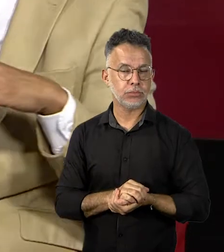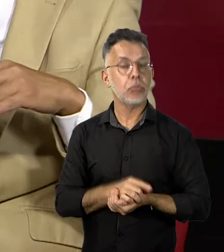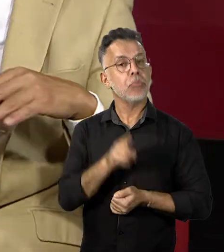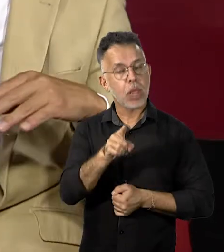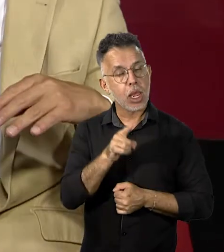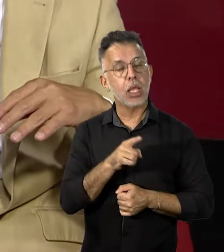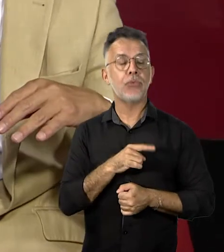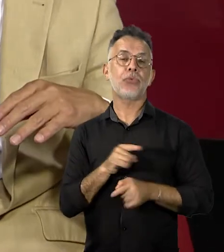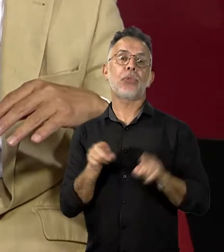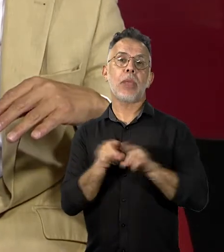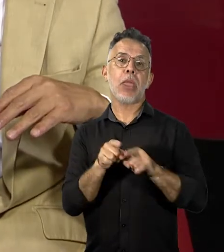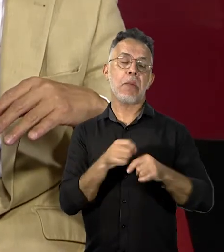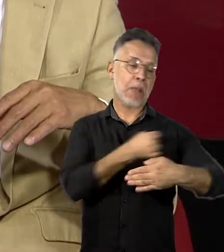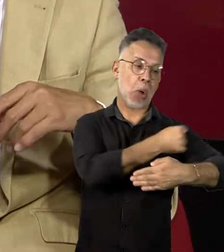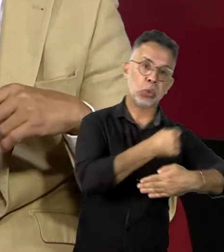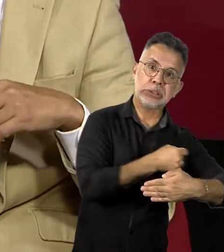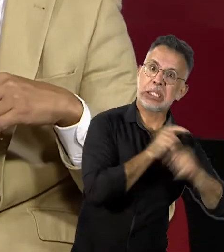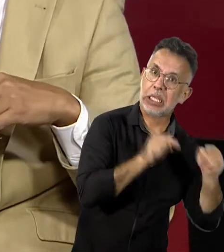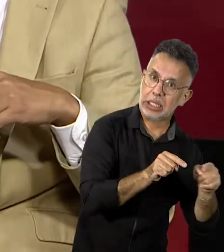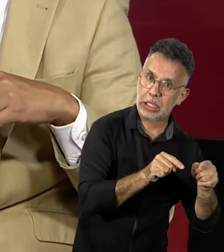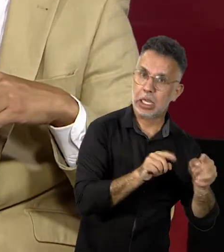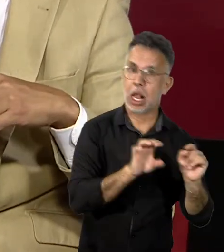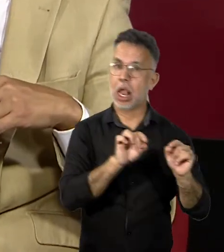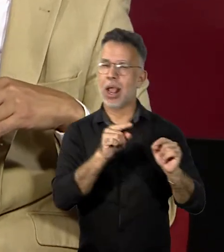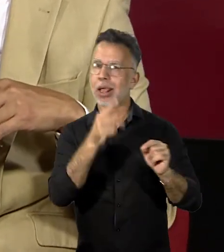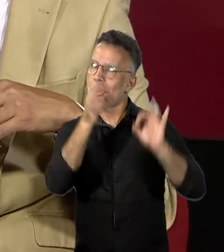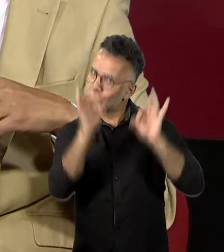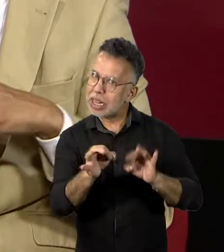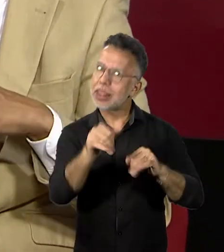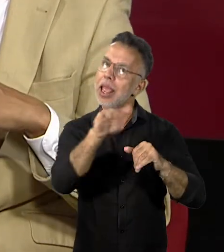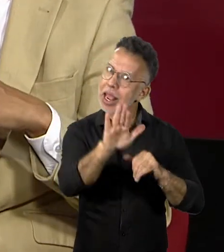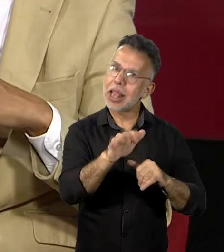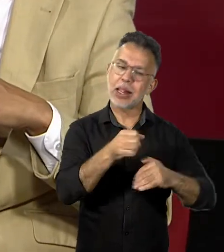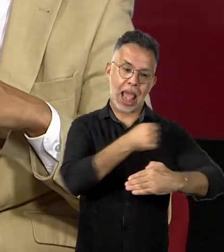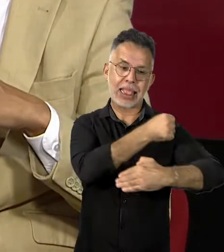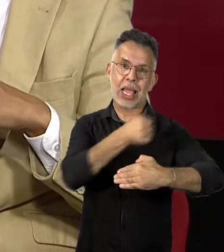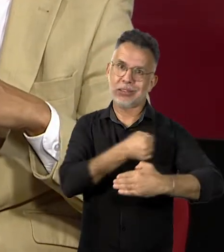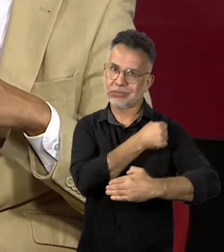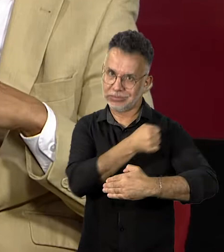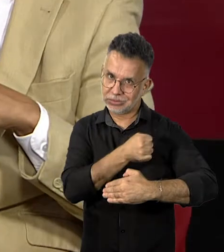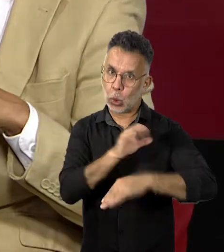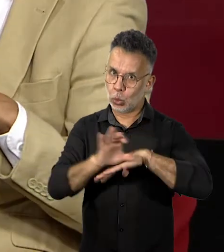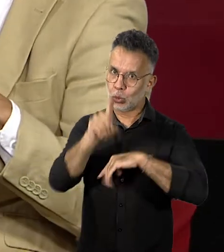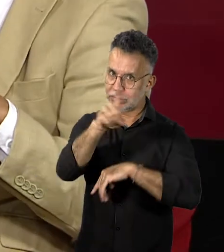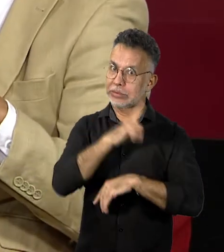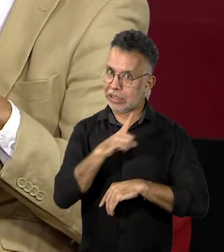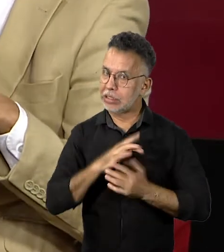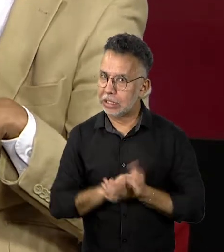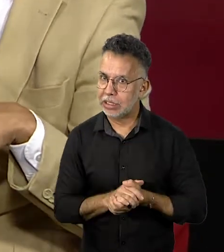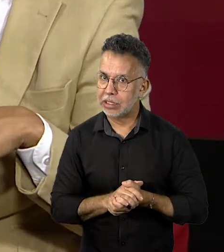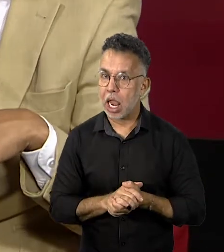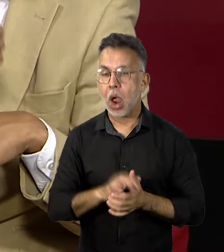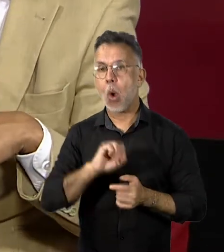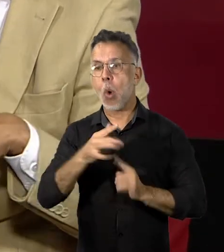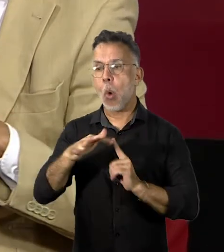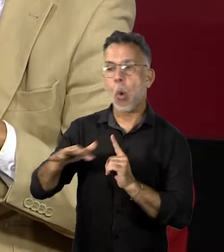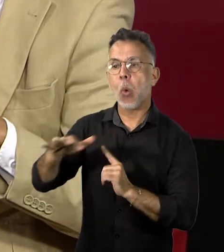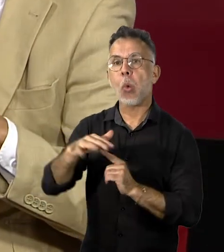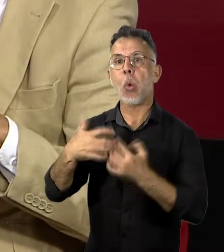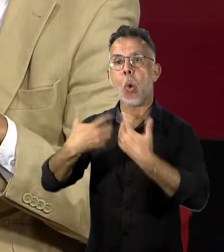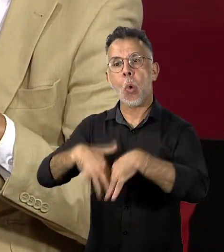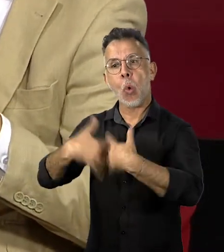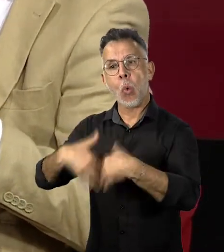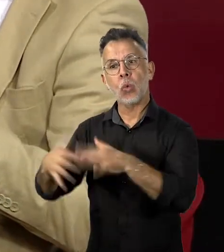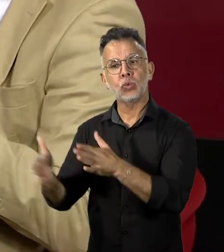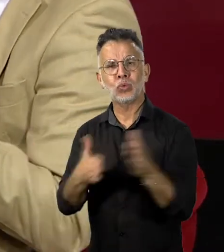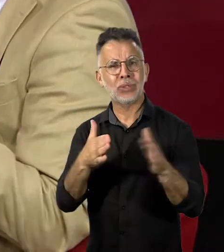Isso serve tanto para a cozinha, com certeza ali na gastronomia existem, nas áreas